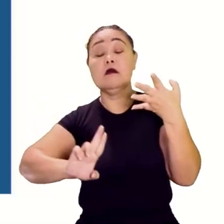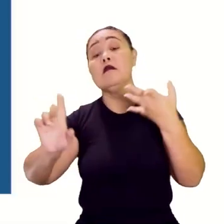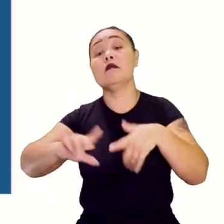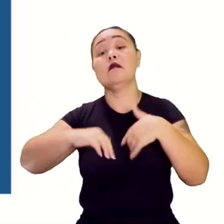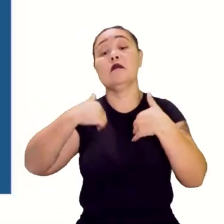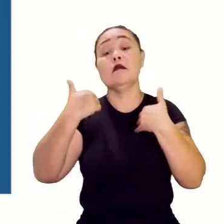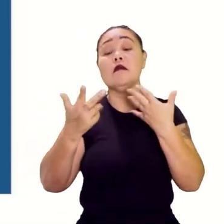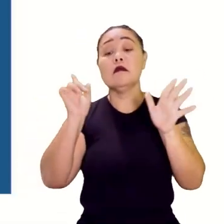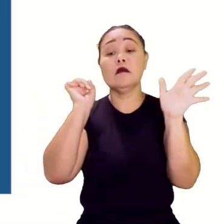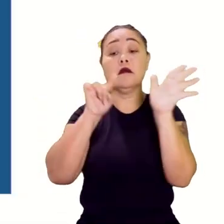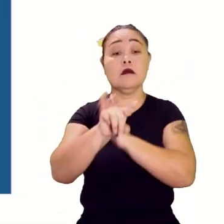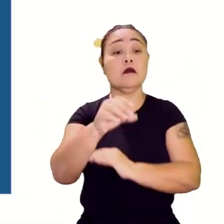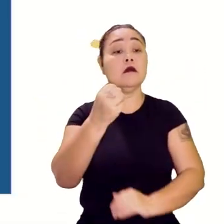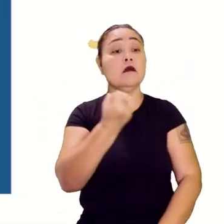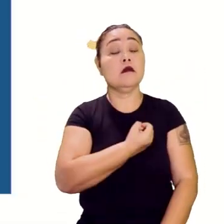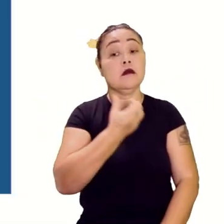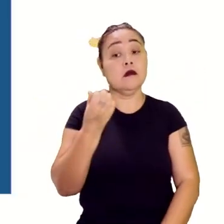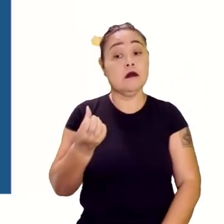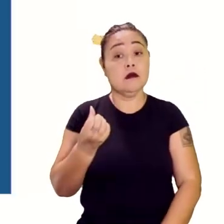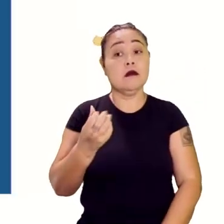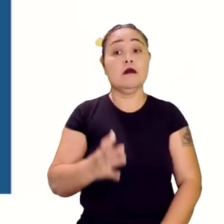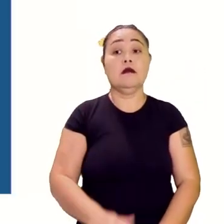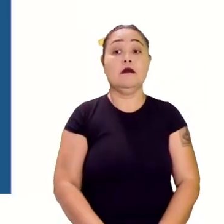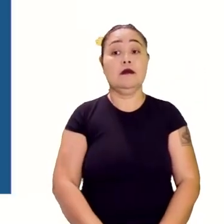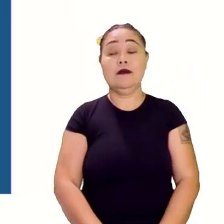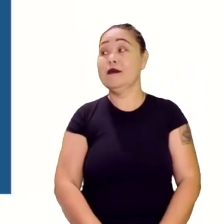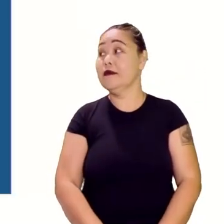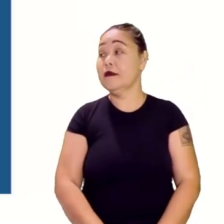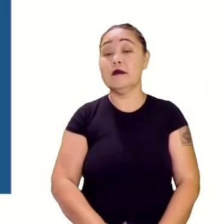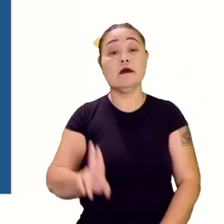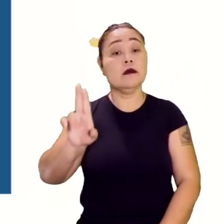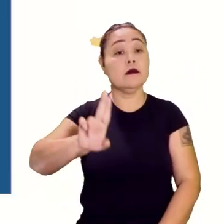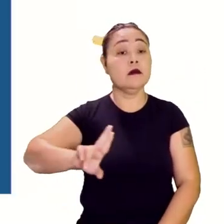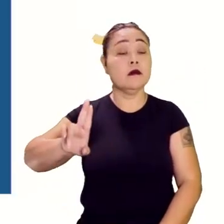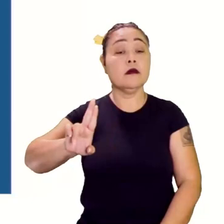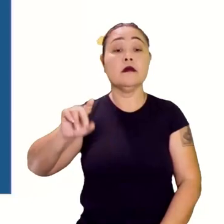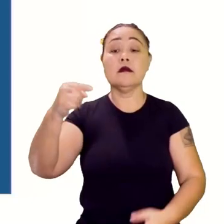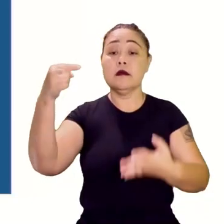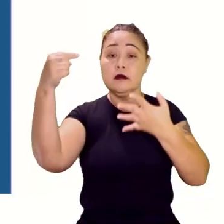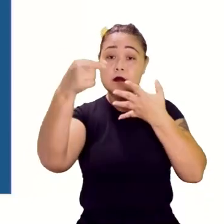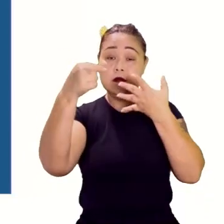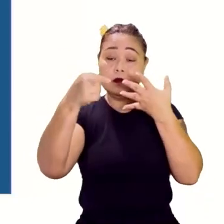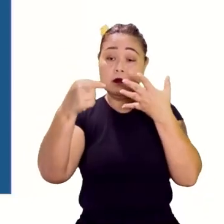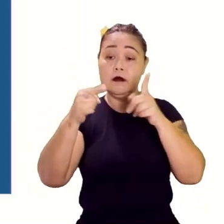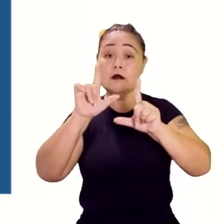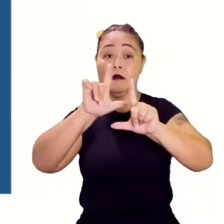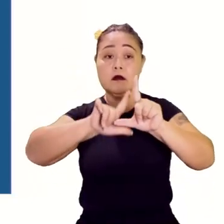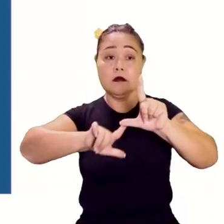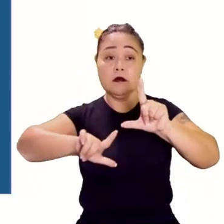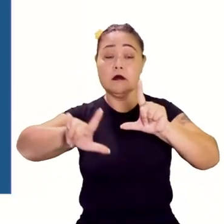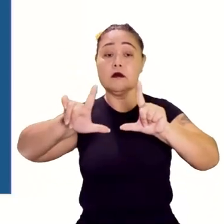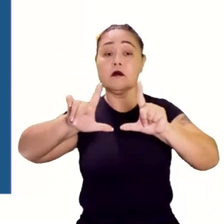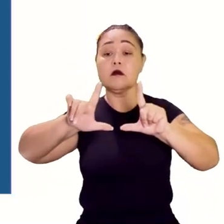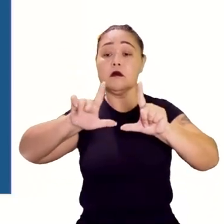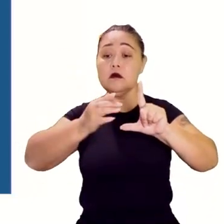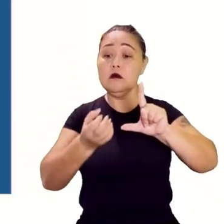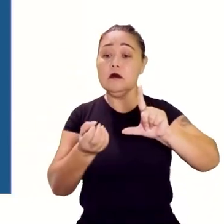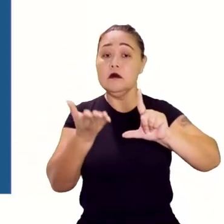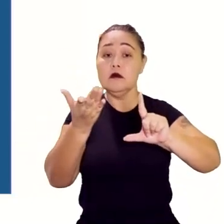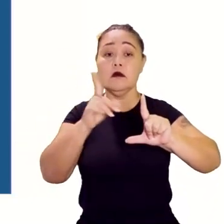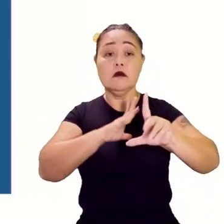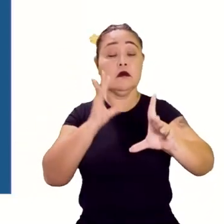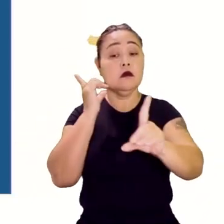mais. Pergunta de número 6, vamos embora. Utilizando as propriedades dos